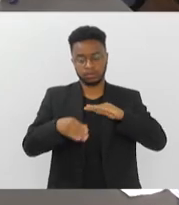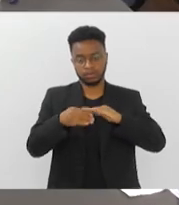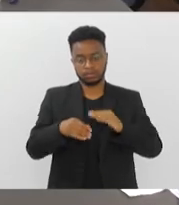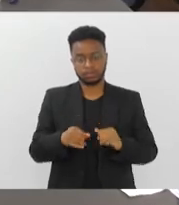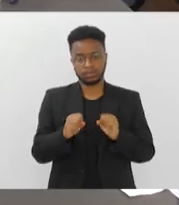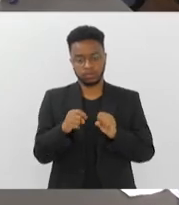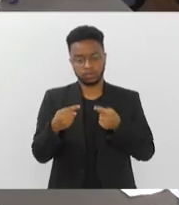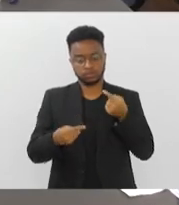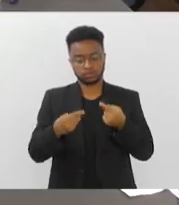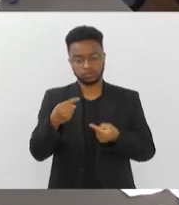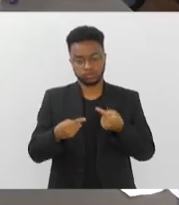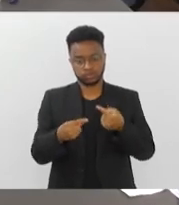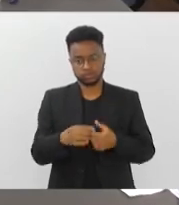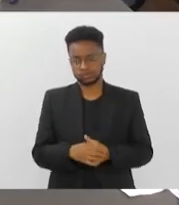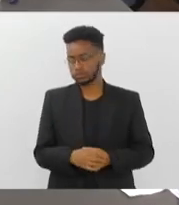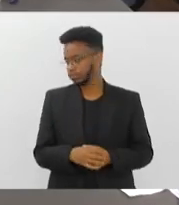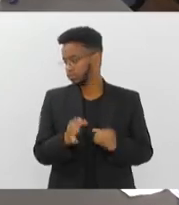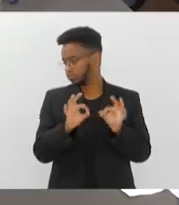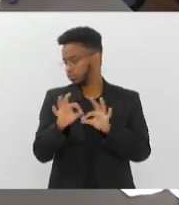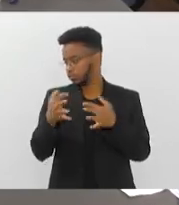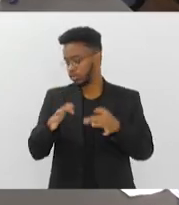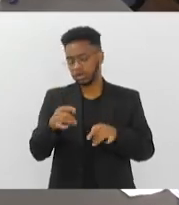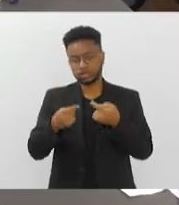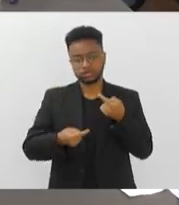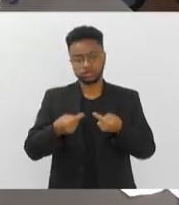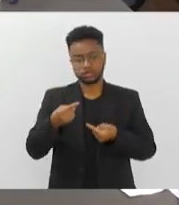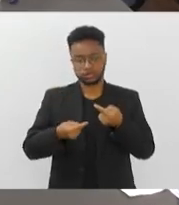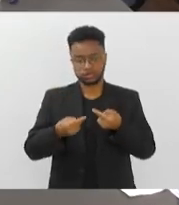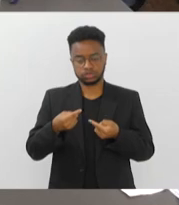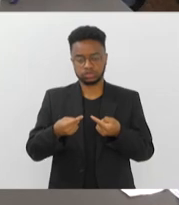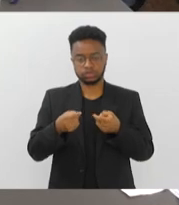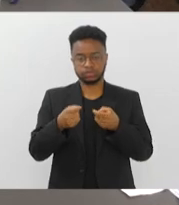Em discussão. Não havendo quem queira discutir.